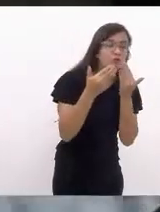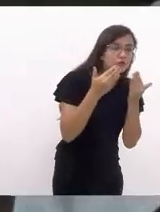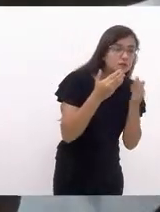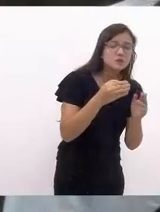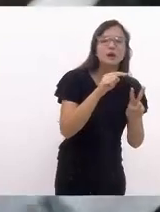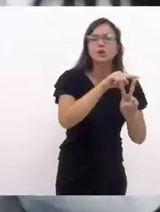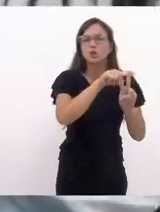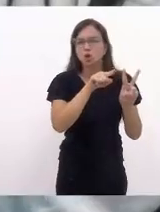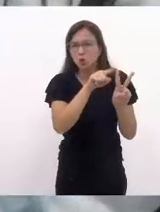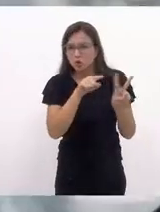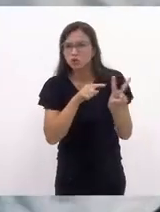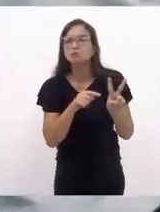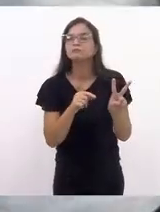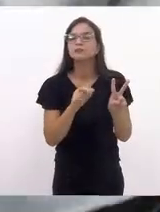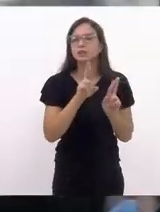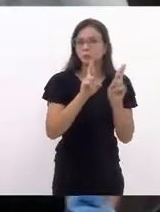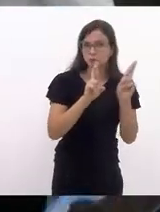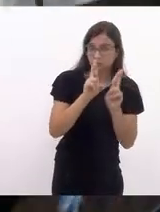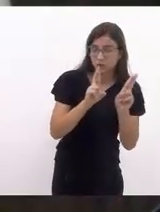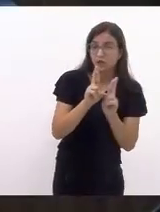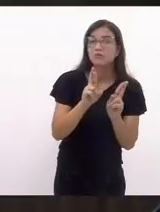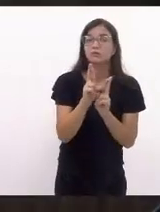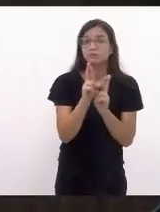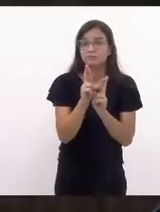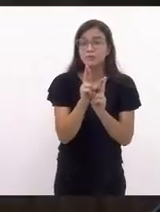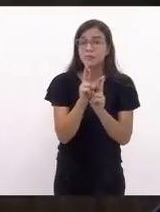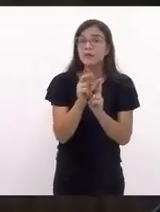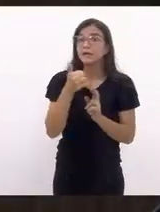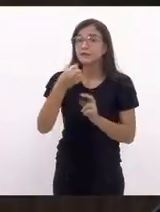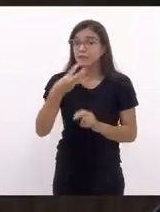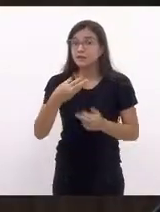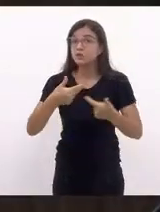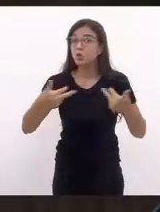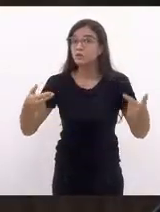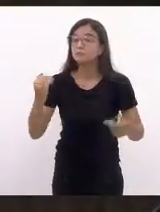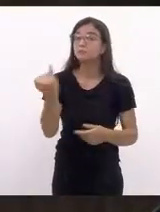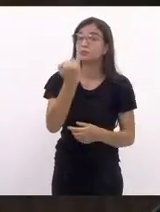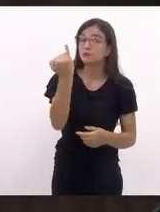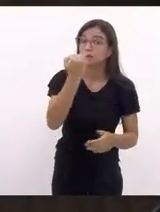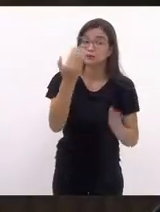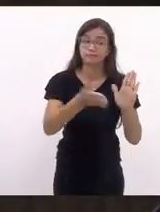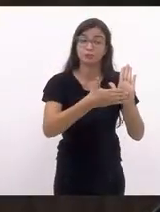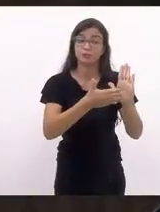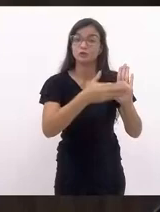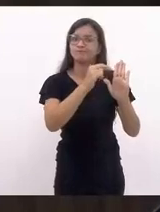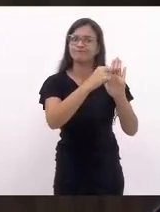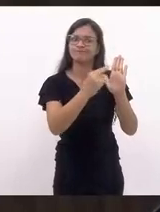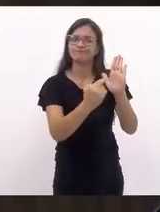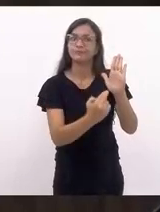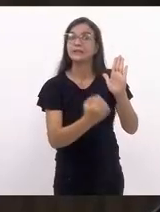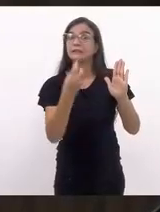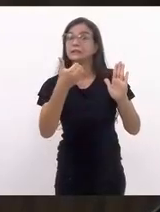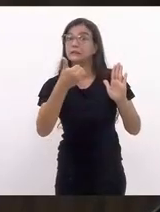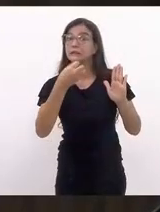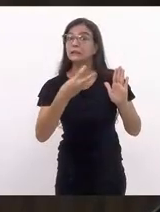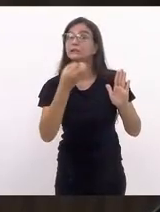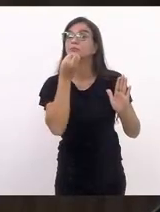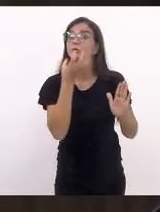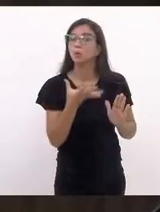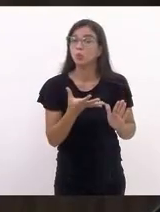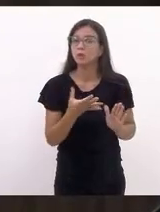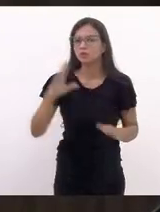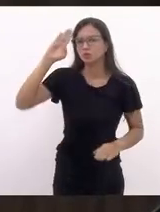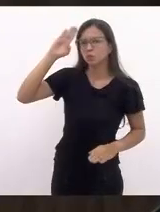e assim numa tacada só três importantes iniciativas serão contempladas por um lado a questão do Solar dos